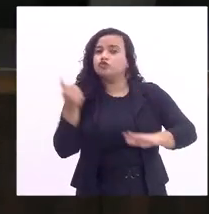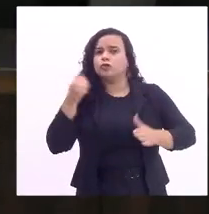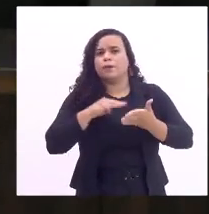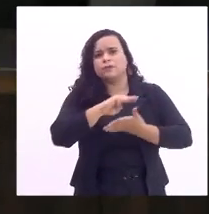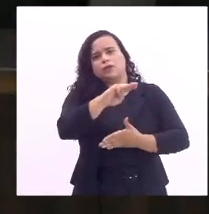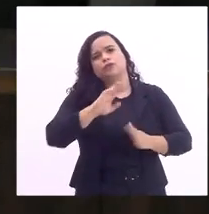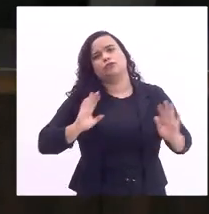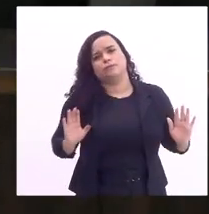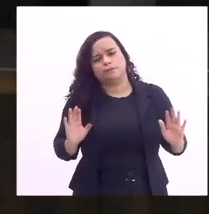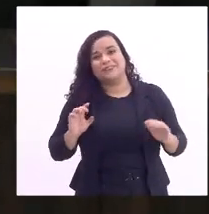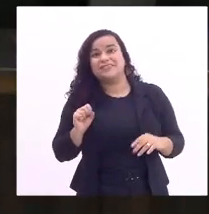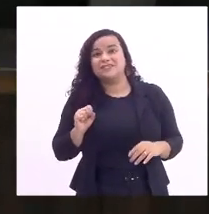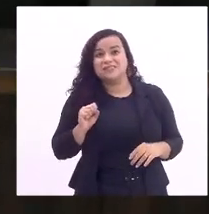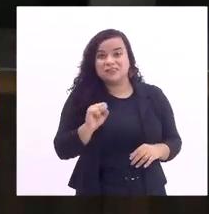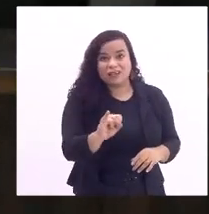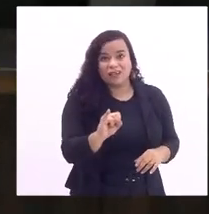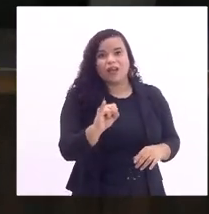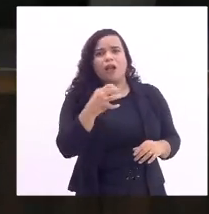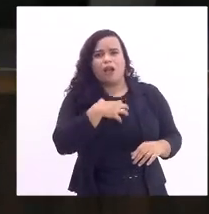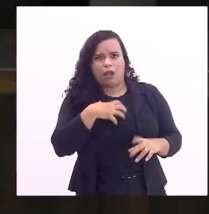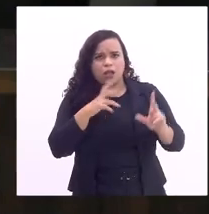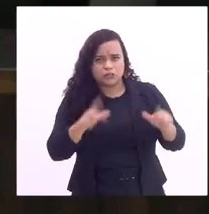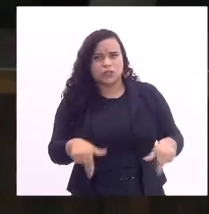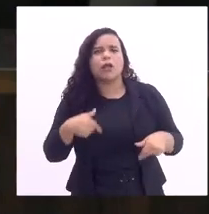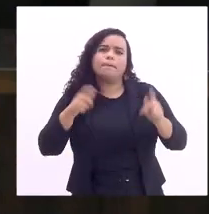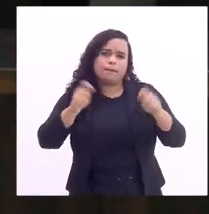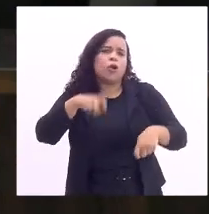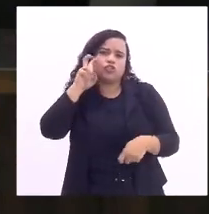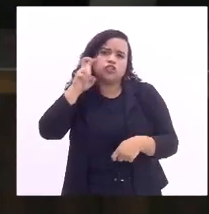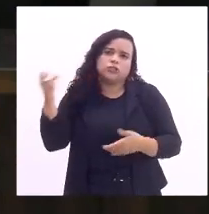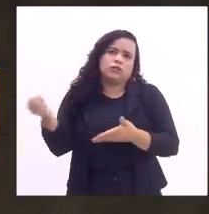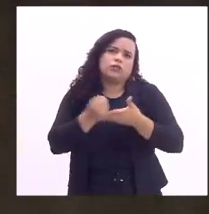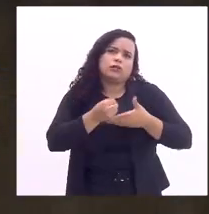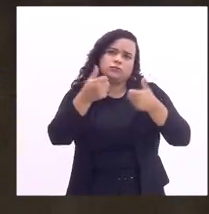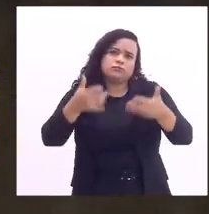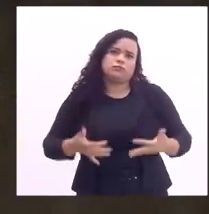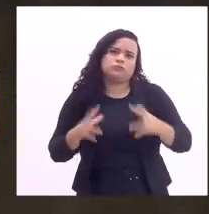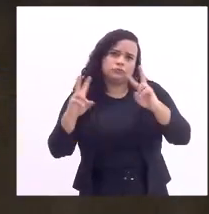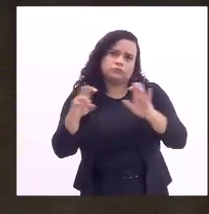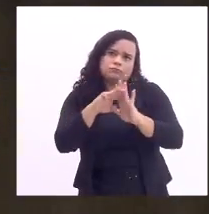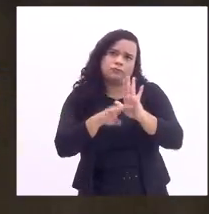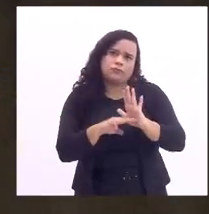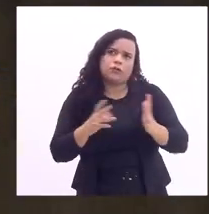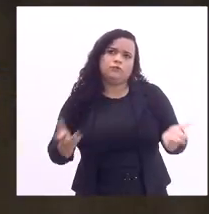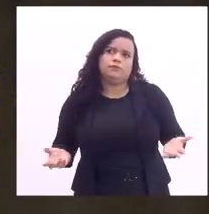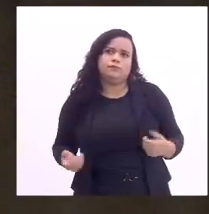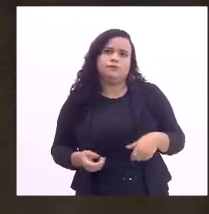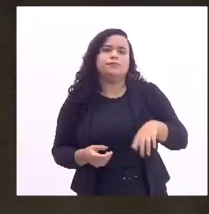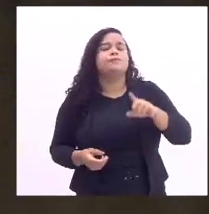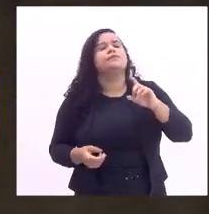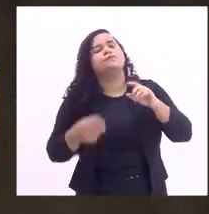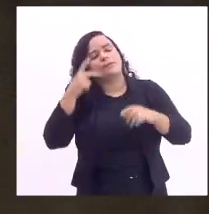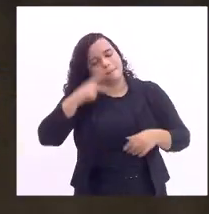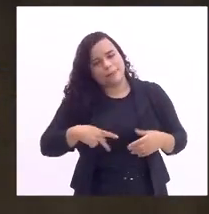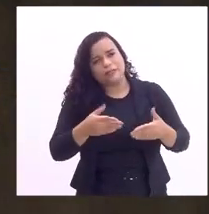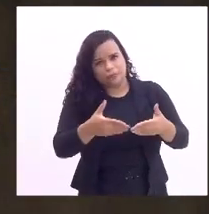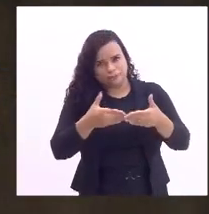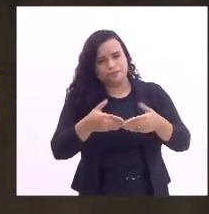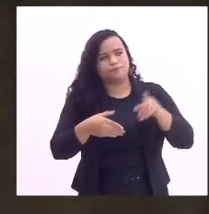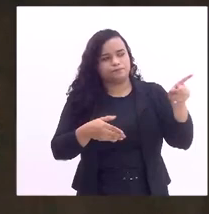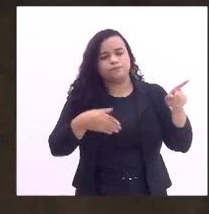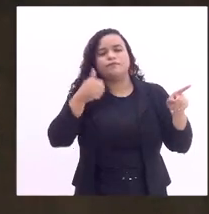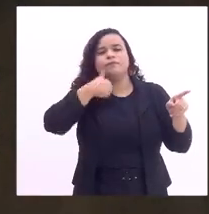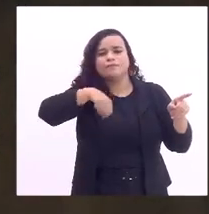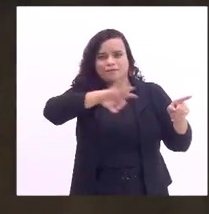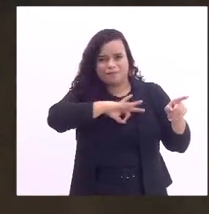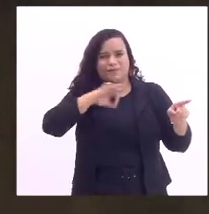mensagem. Se for dessa forma, eu posso trazer quinta-feira. Presidente, corroborando o que a deputada Marta Rocha acabou de dizer,